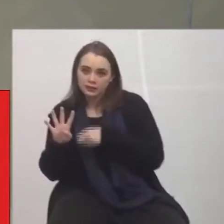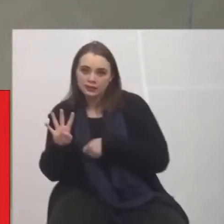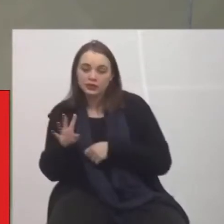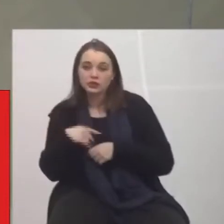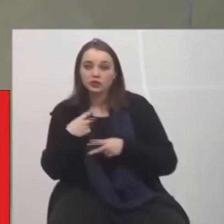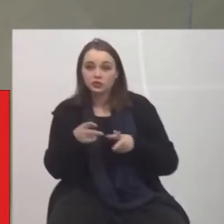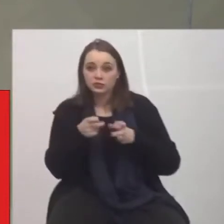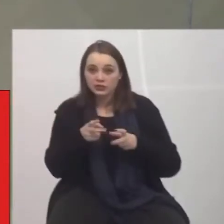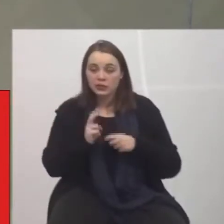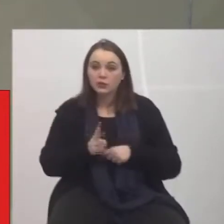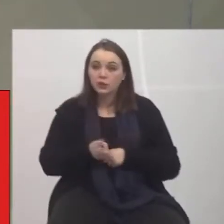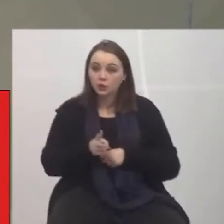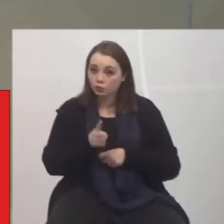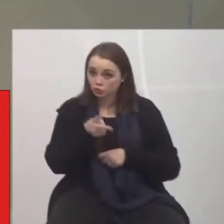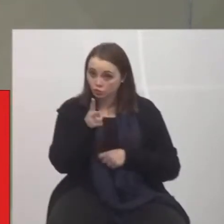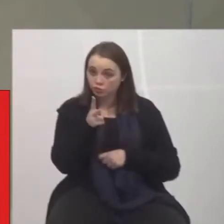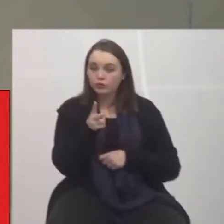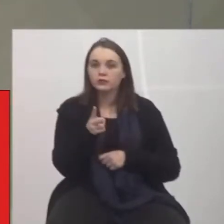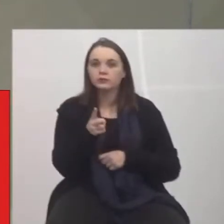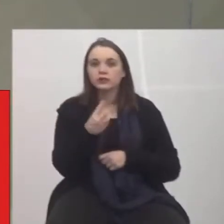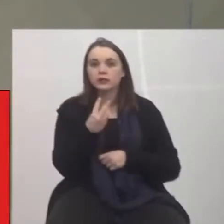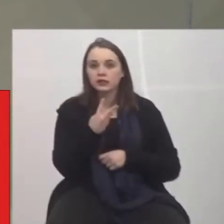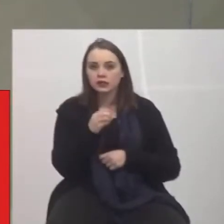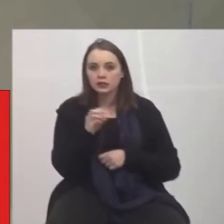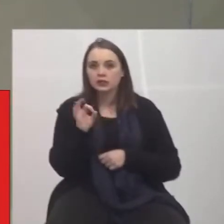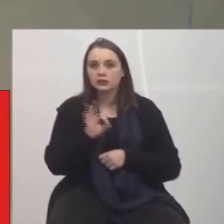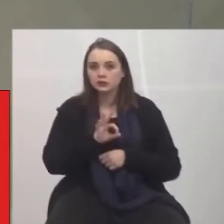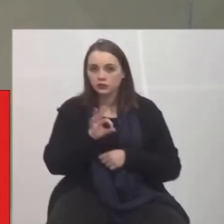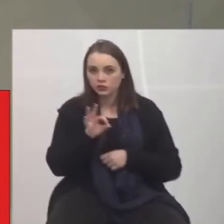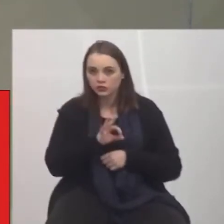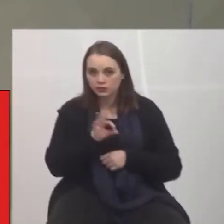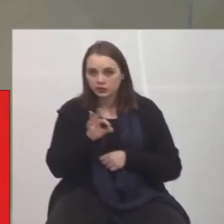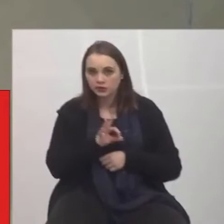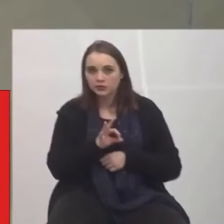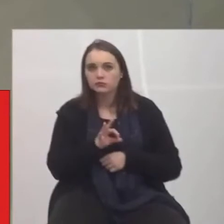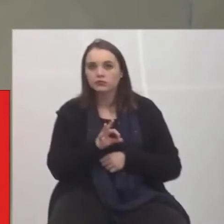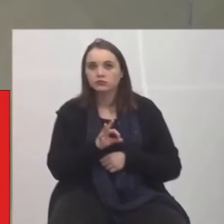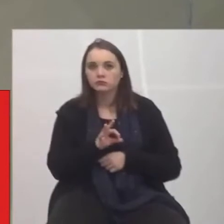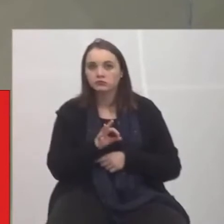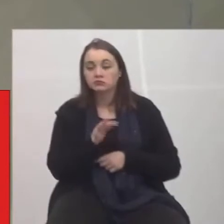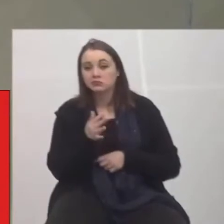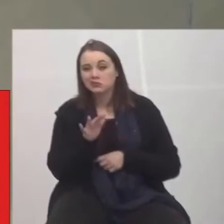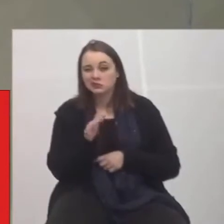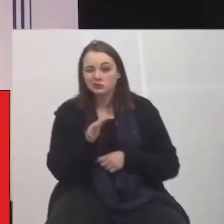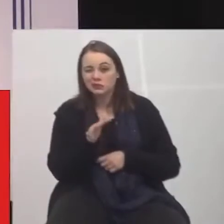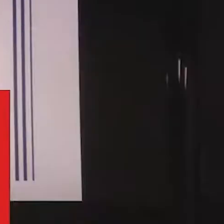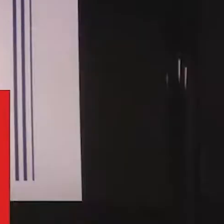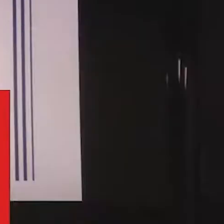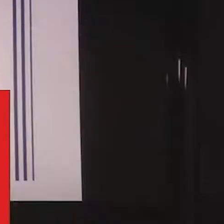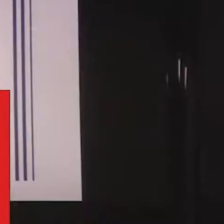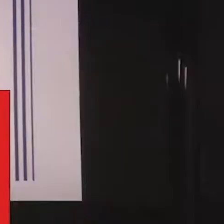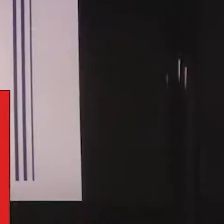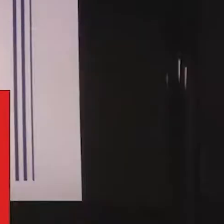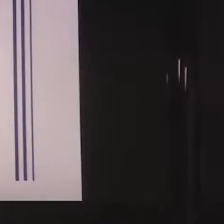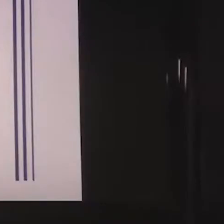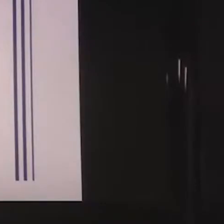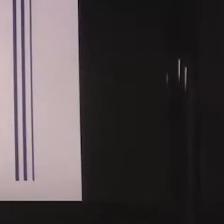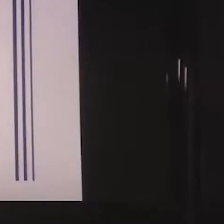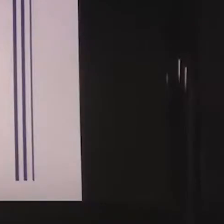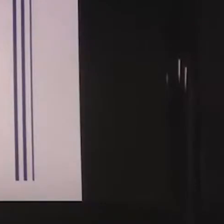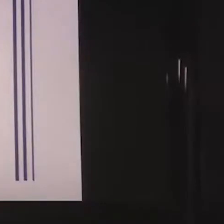se mantém, né, em 30%, tá mais ou menos como o quadrimestre